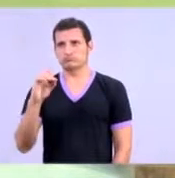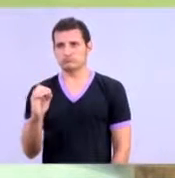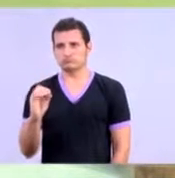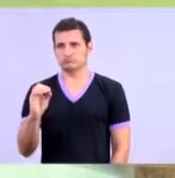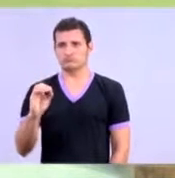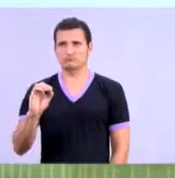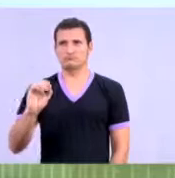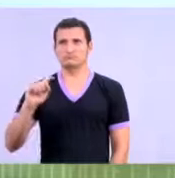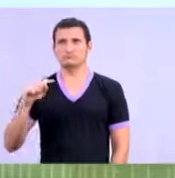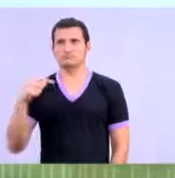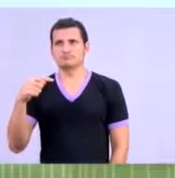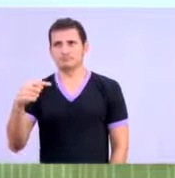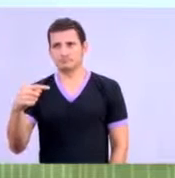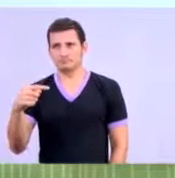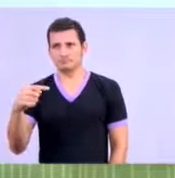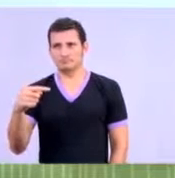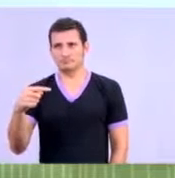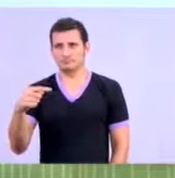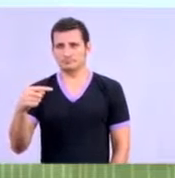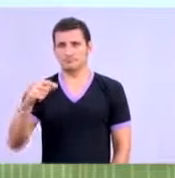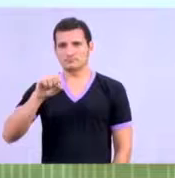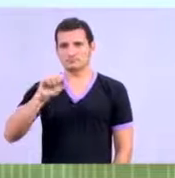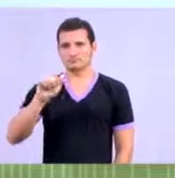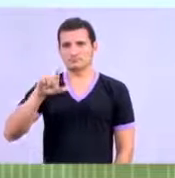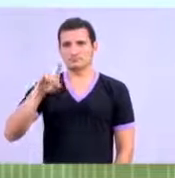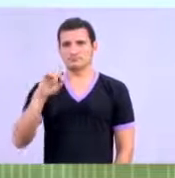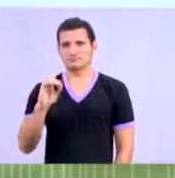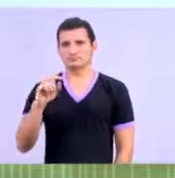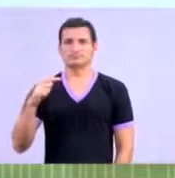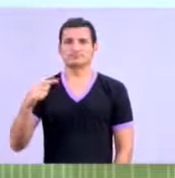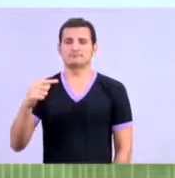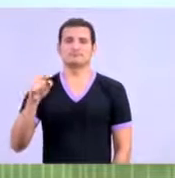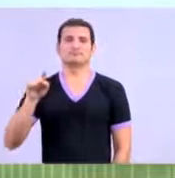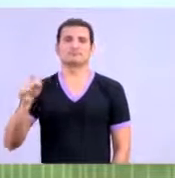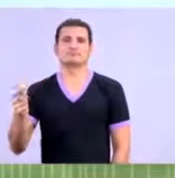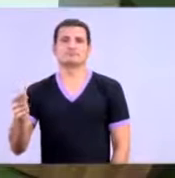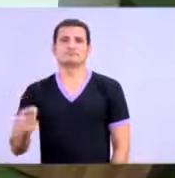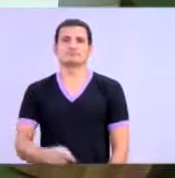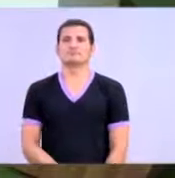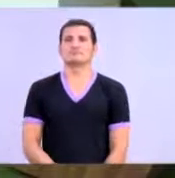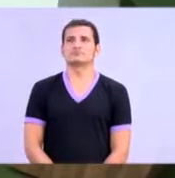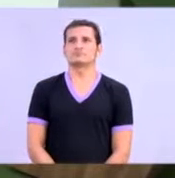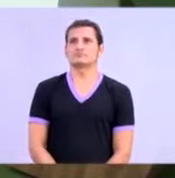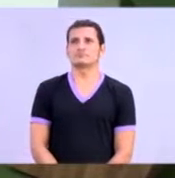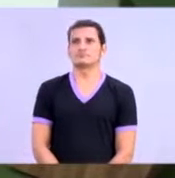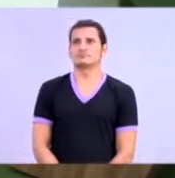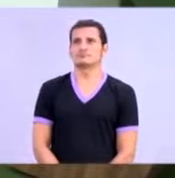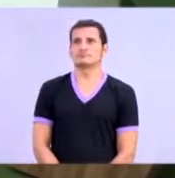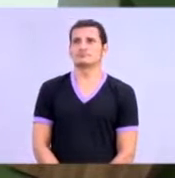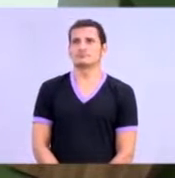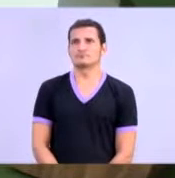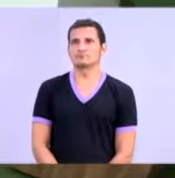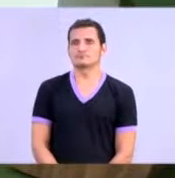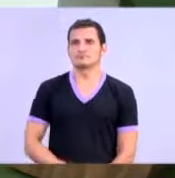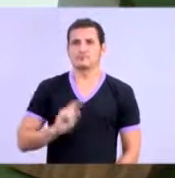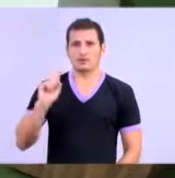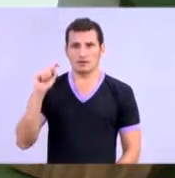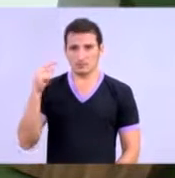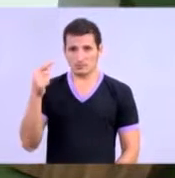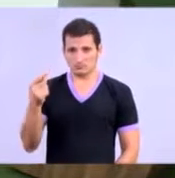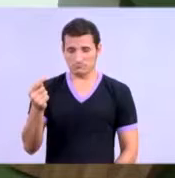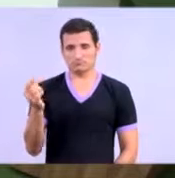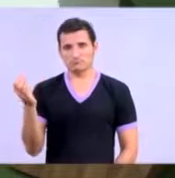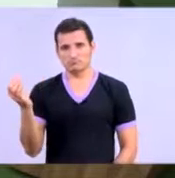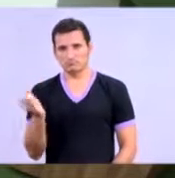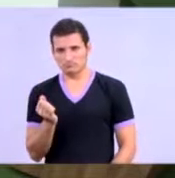sim. Aí aconteceu isso, qual é o valor do saldo? Menos 1.000. Menos 1.000. Já chegou no limite. Na próxima vez que eu for tentar tirar,